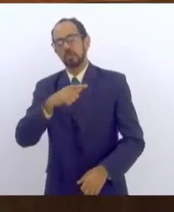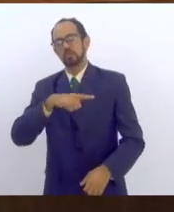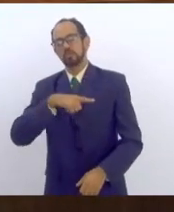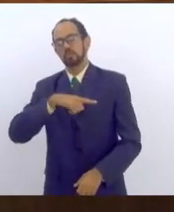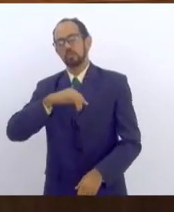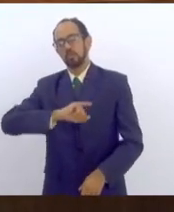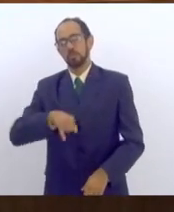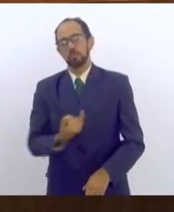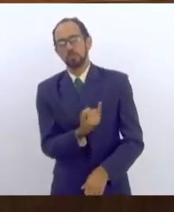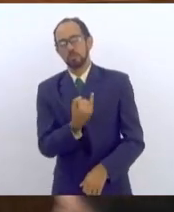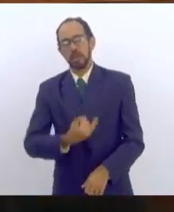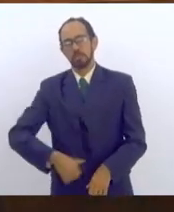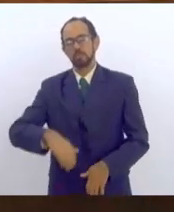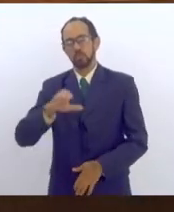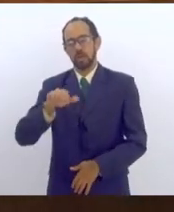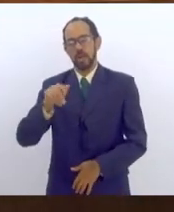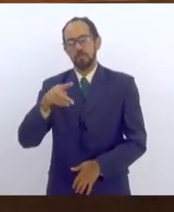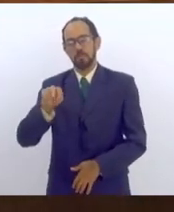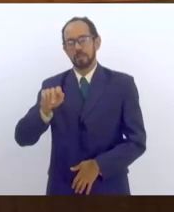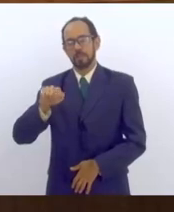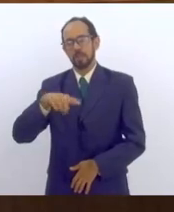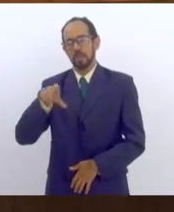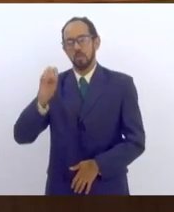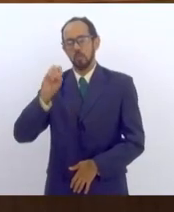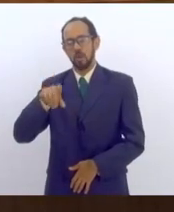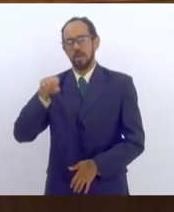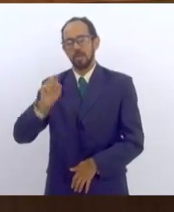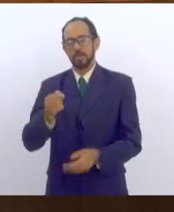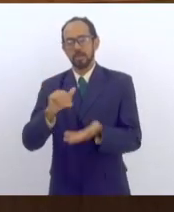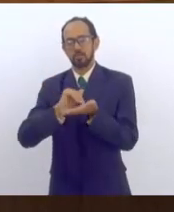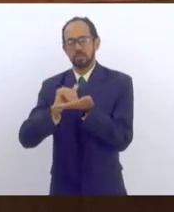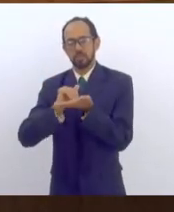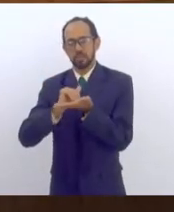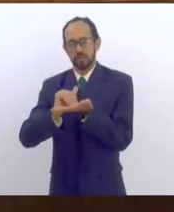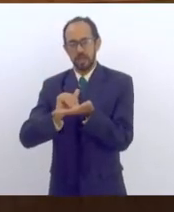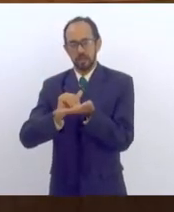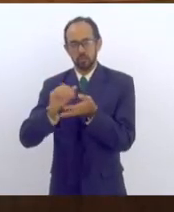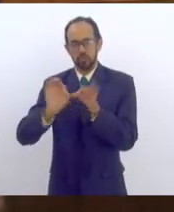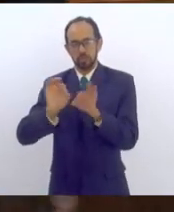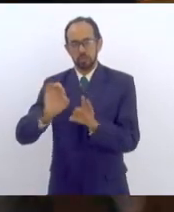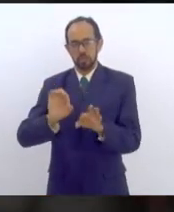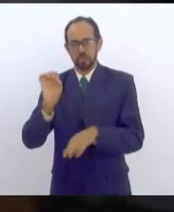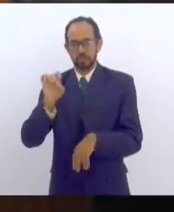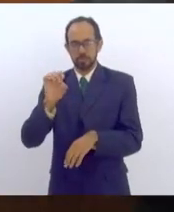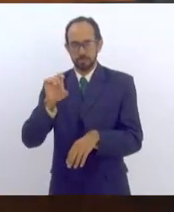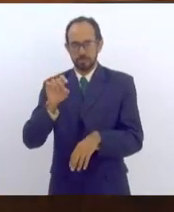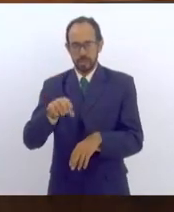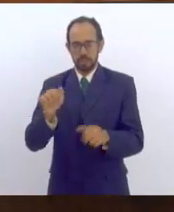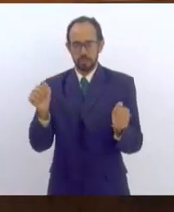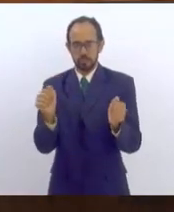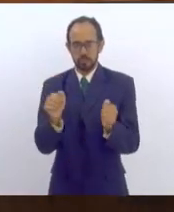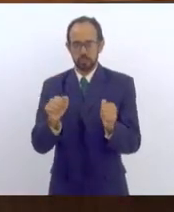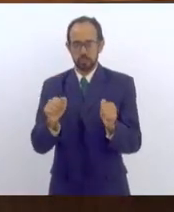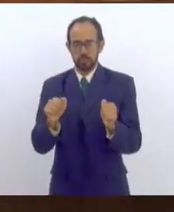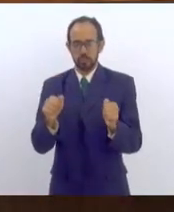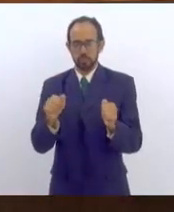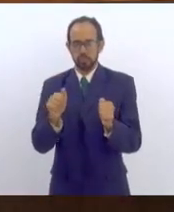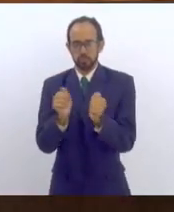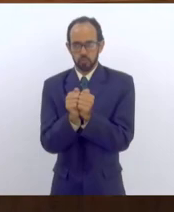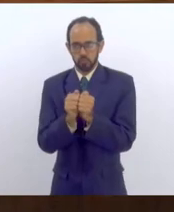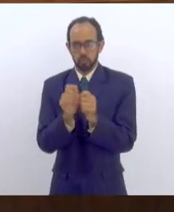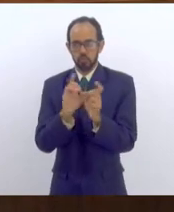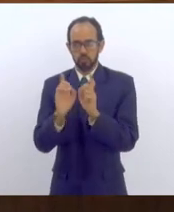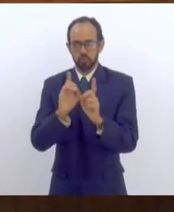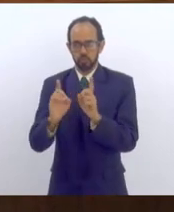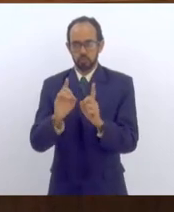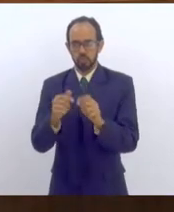capitão Nelson de estar como secretário de gestão integrada e projetos especiais e tive a oportunidade, deputada Marta, de estar à